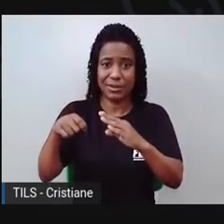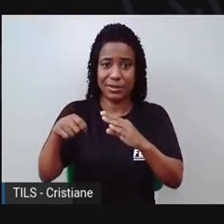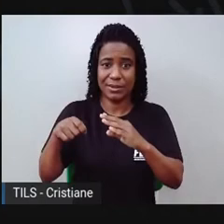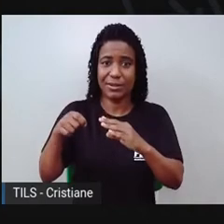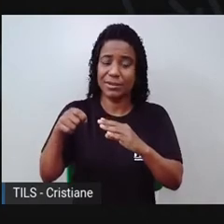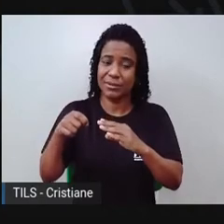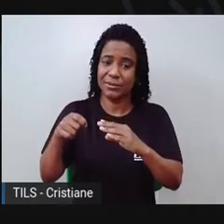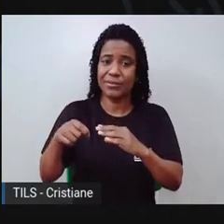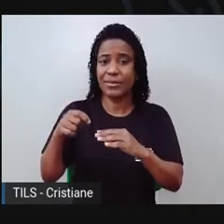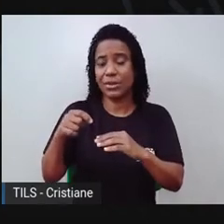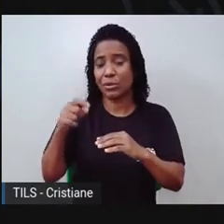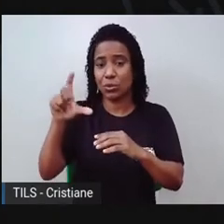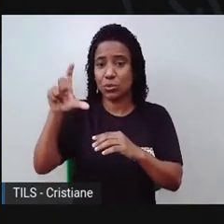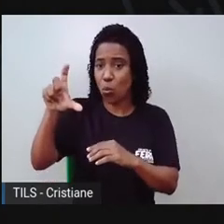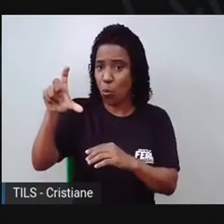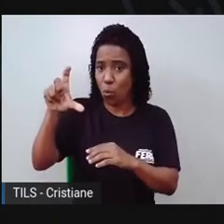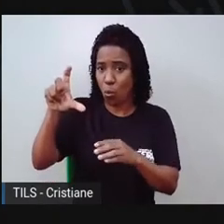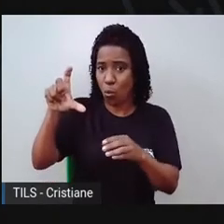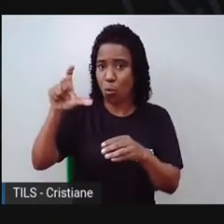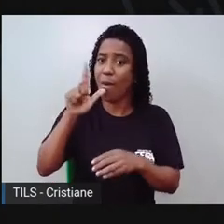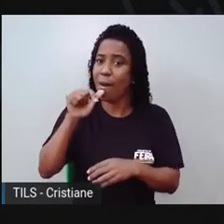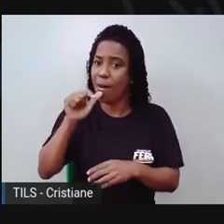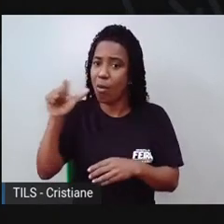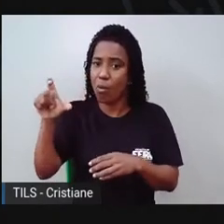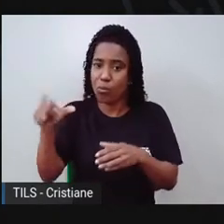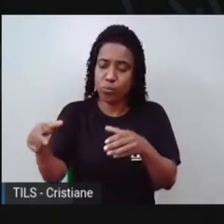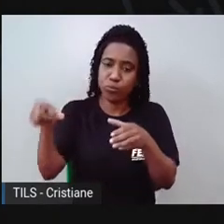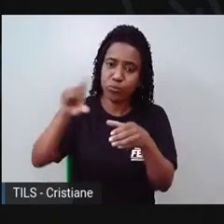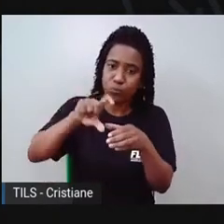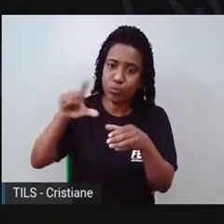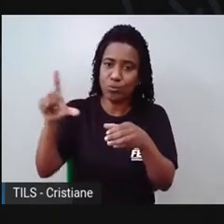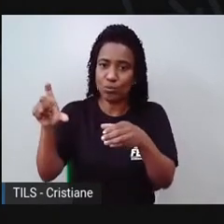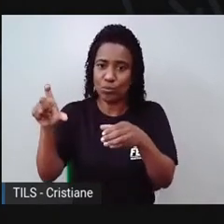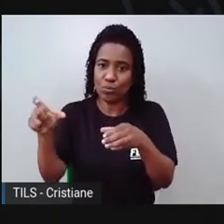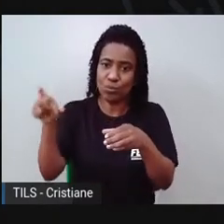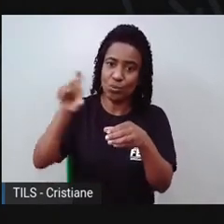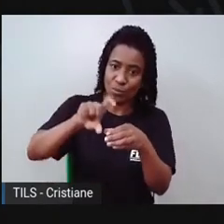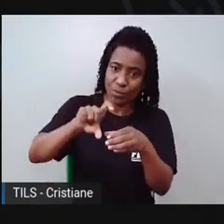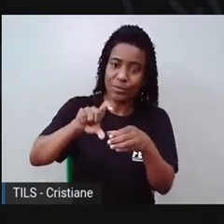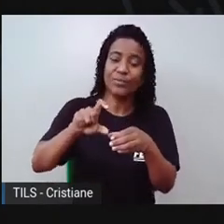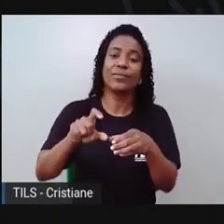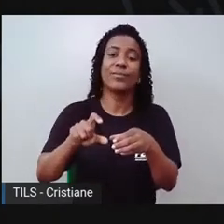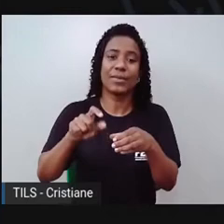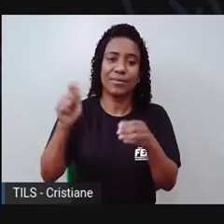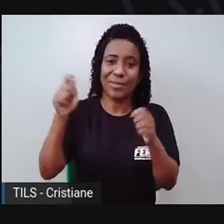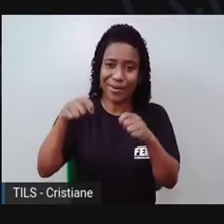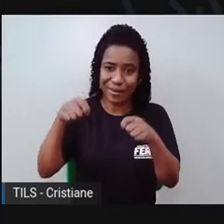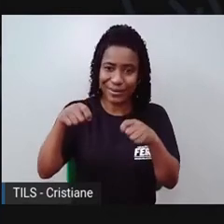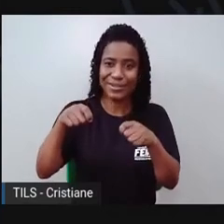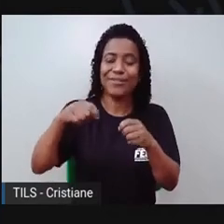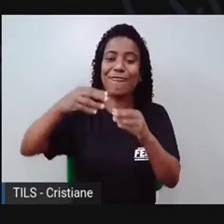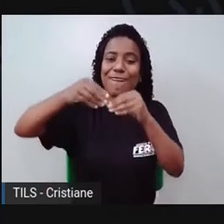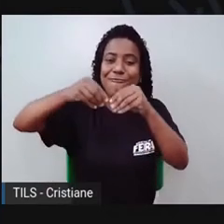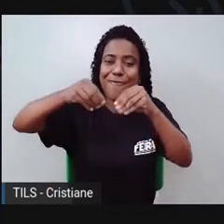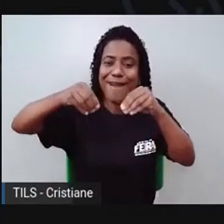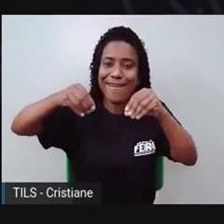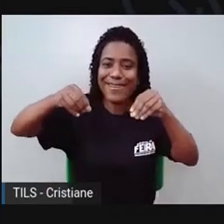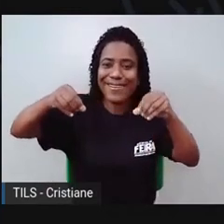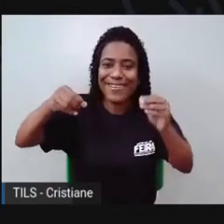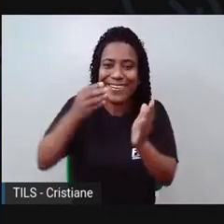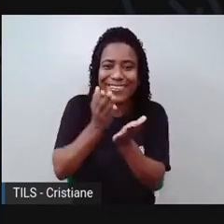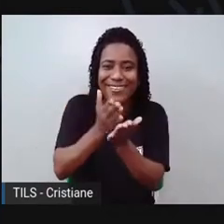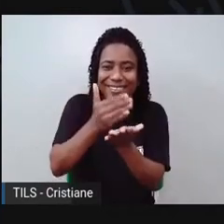duas xícaras ou dois copos de água e a mesma medida de farinha de trigo. Leva no fogo, a mamãe, né, ou a